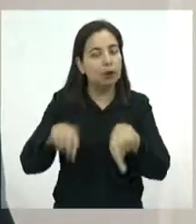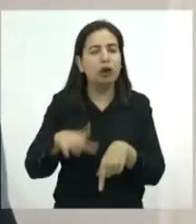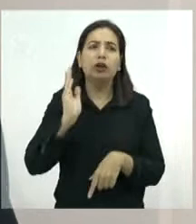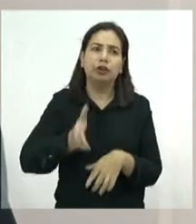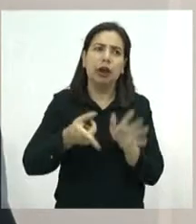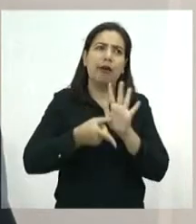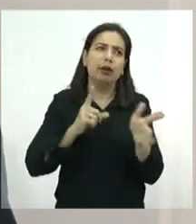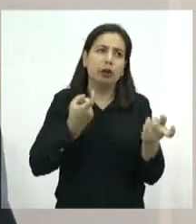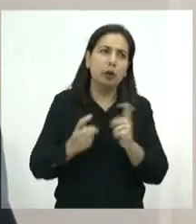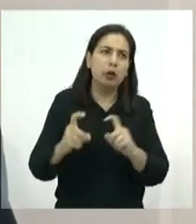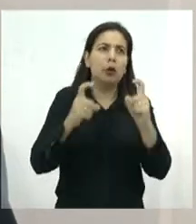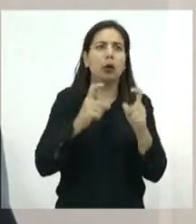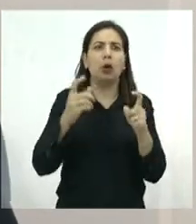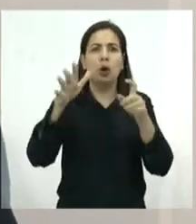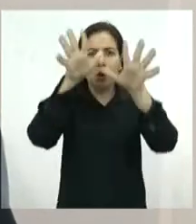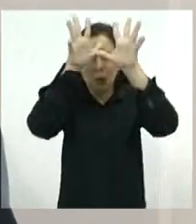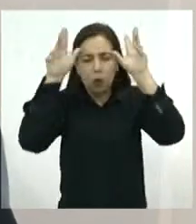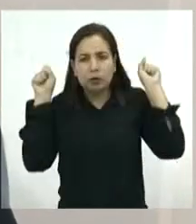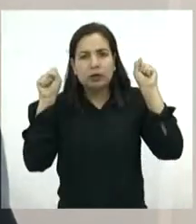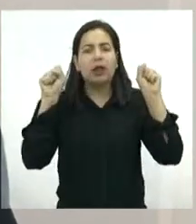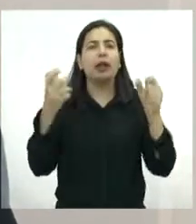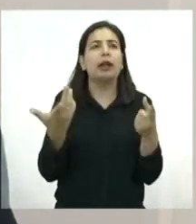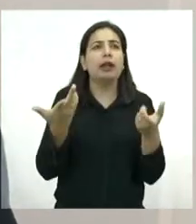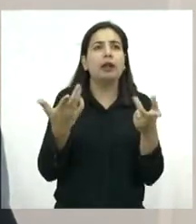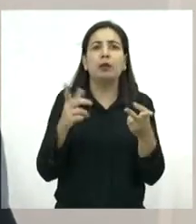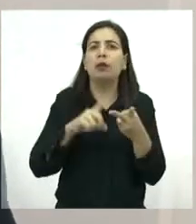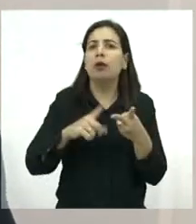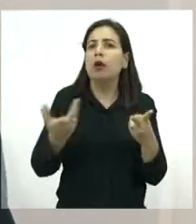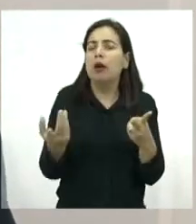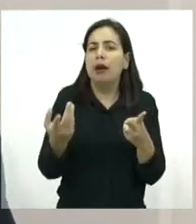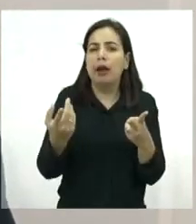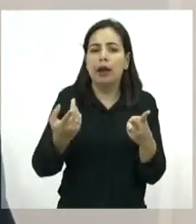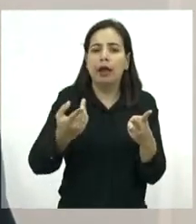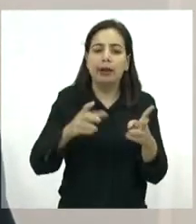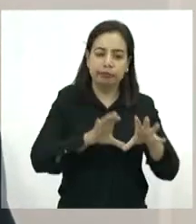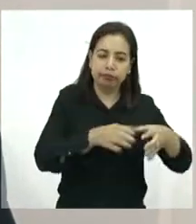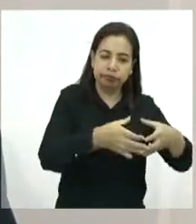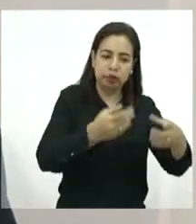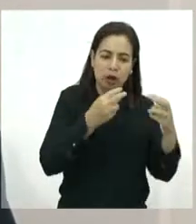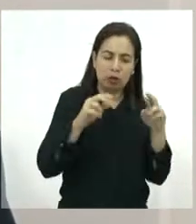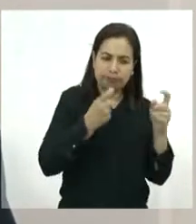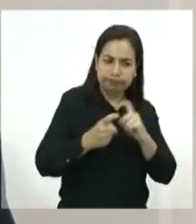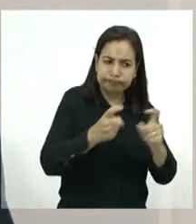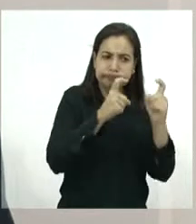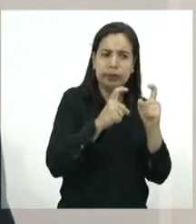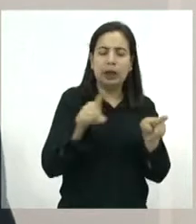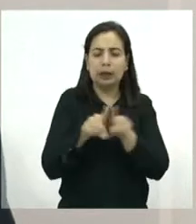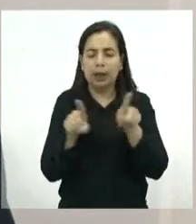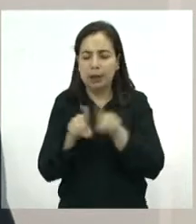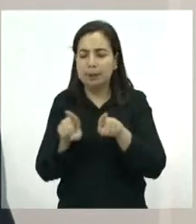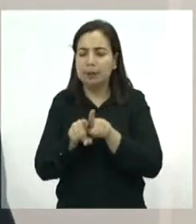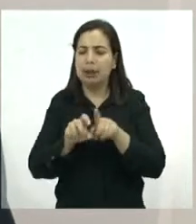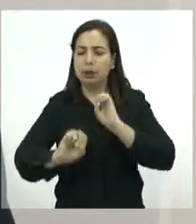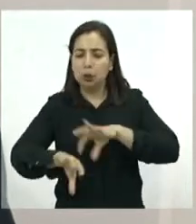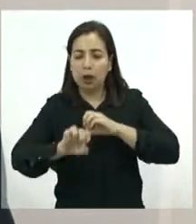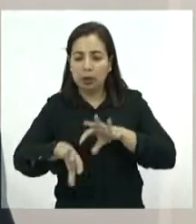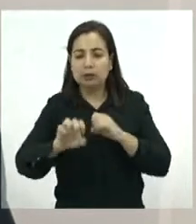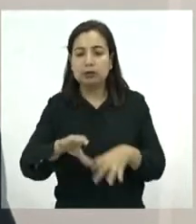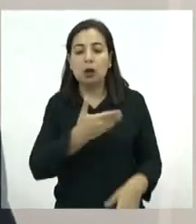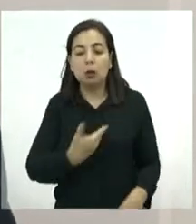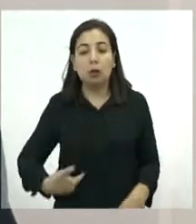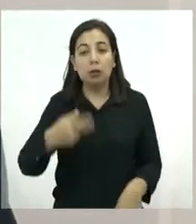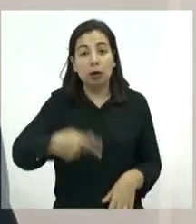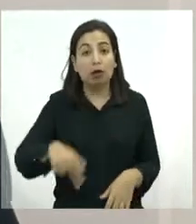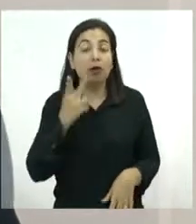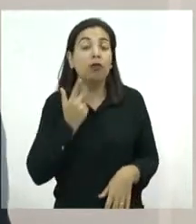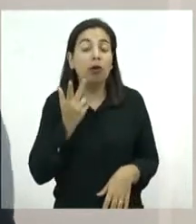com o Conselho Político que nós temos do mandato, com algumas pessoas que compõem, que fazem educação pública de Fortaleza.